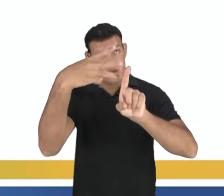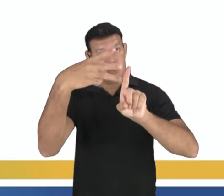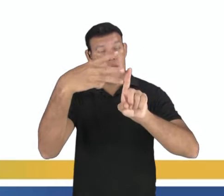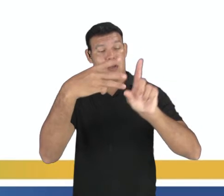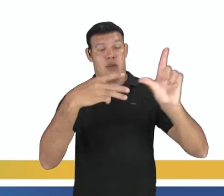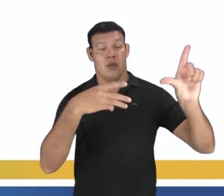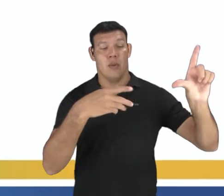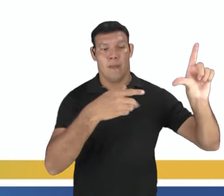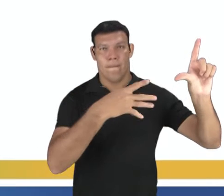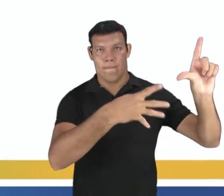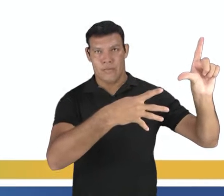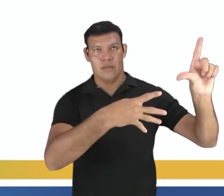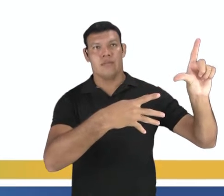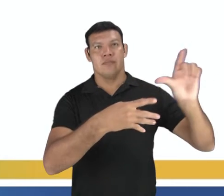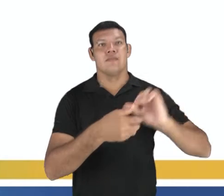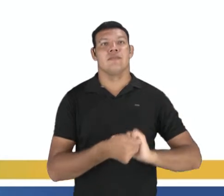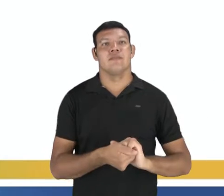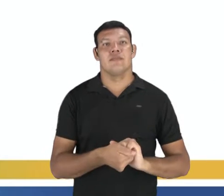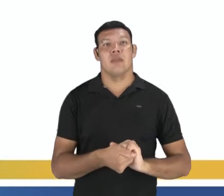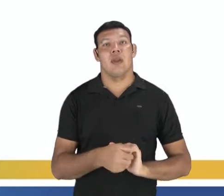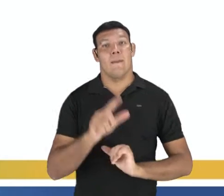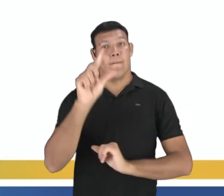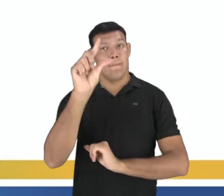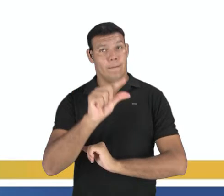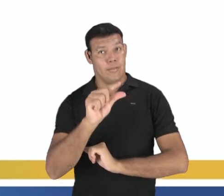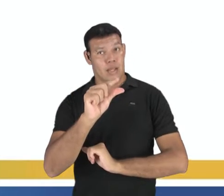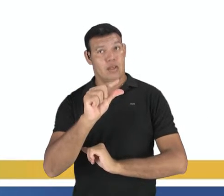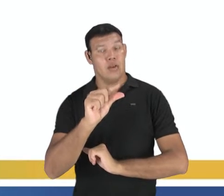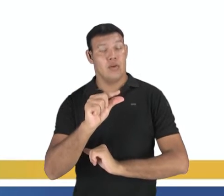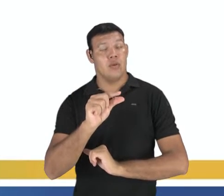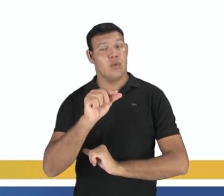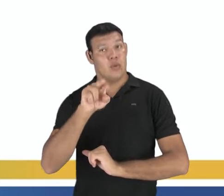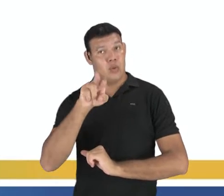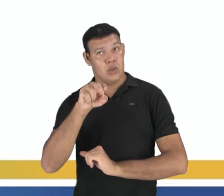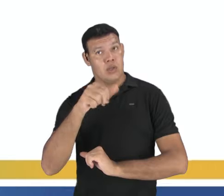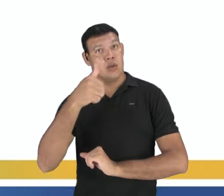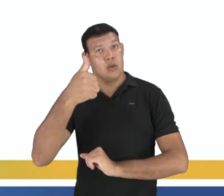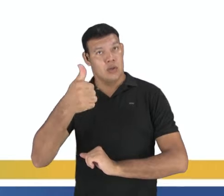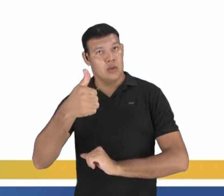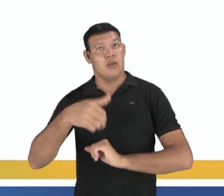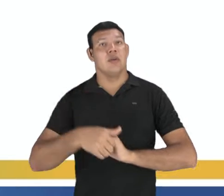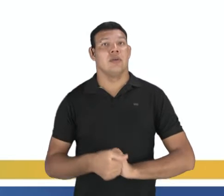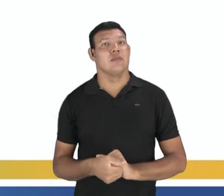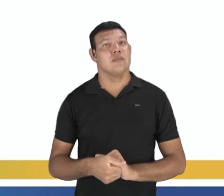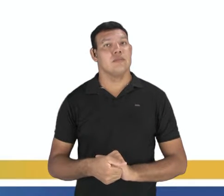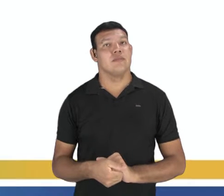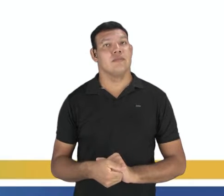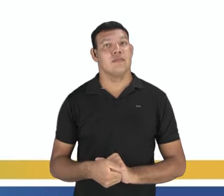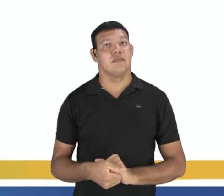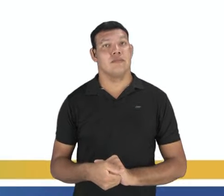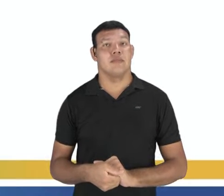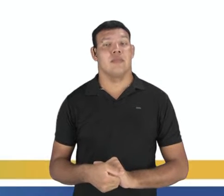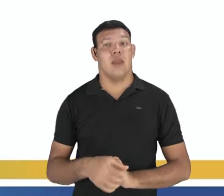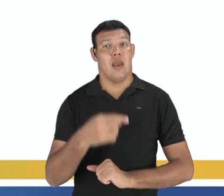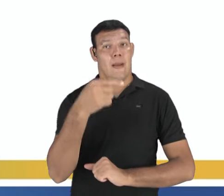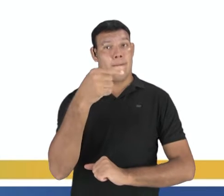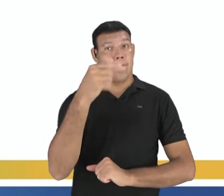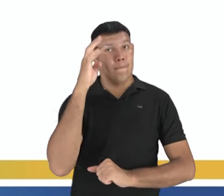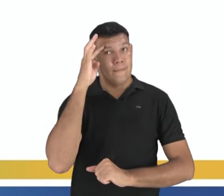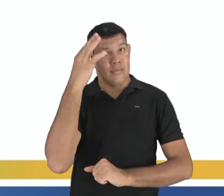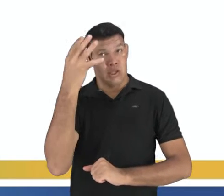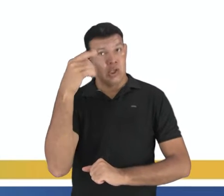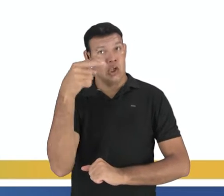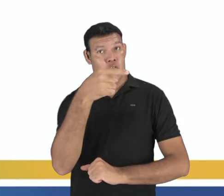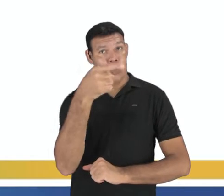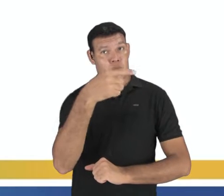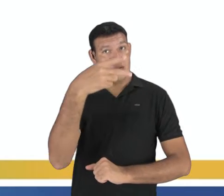4 menor ou igual que 1, ela se satisfaz na condição de que o menos 3